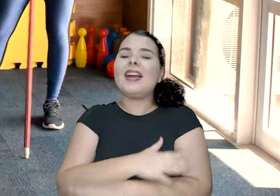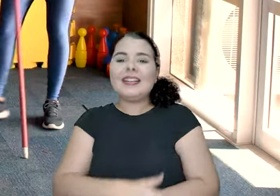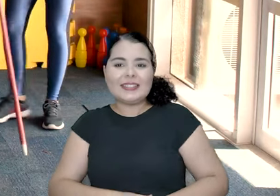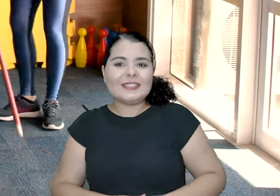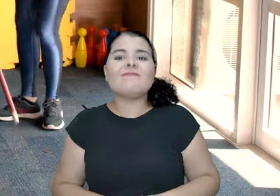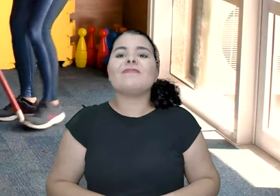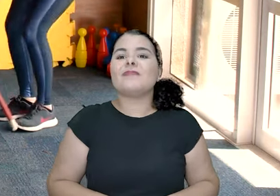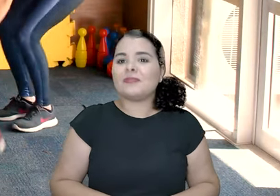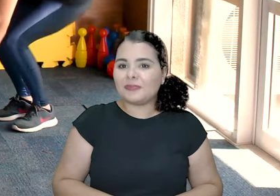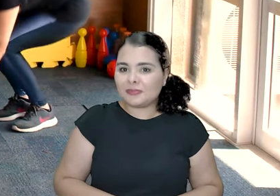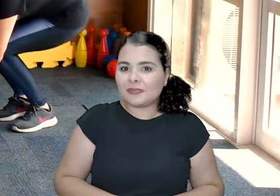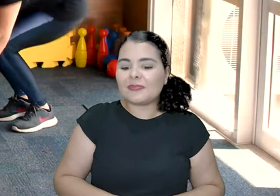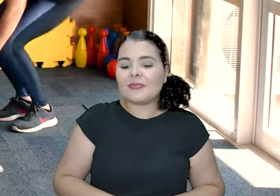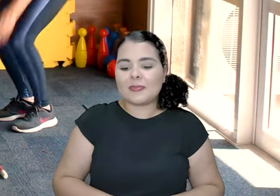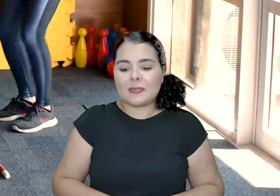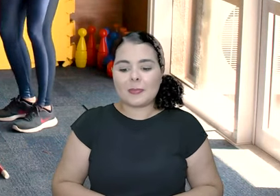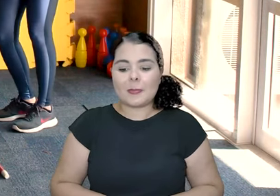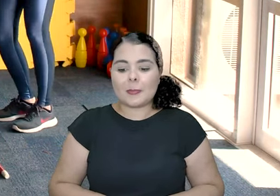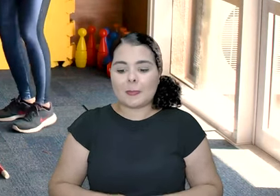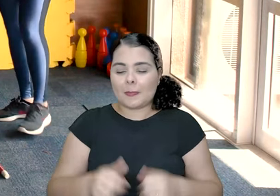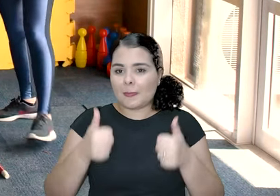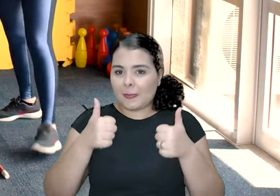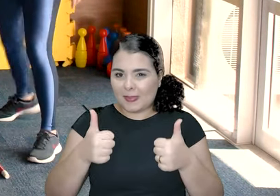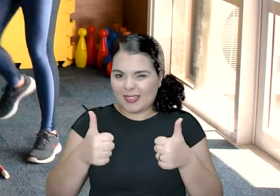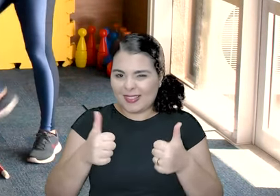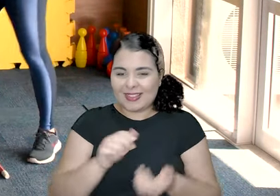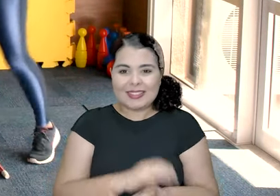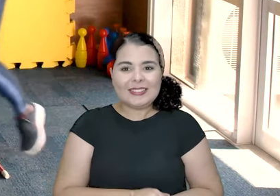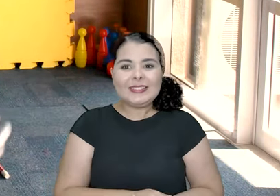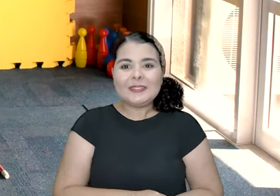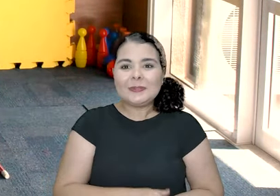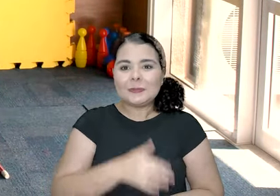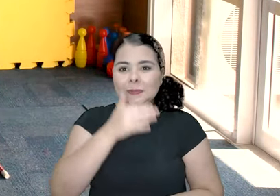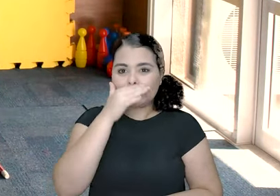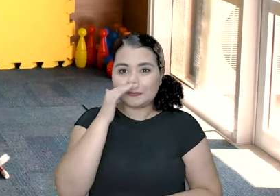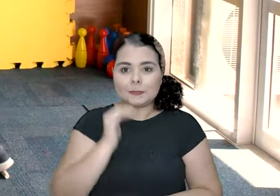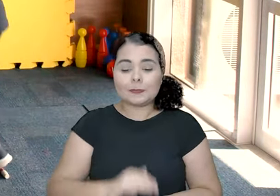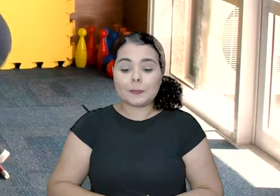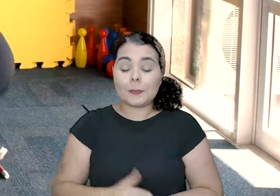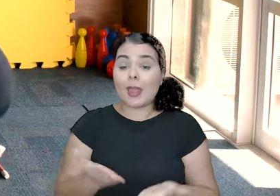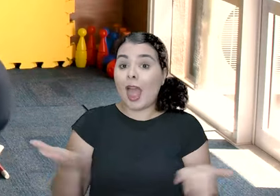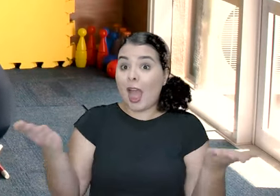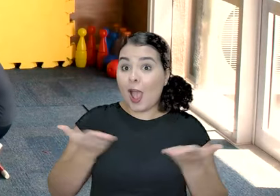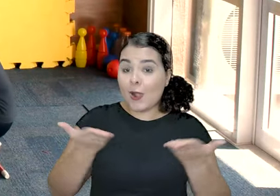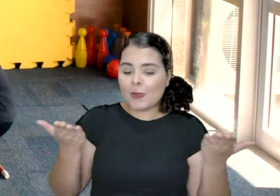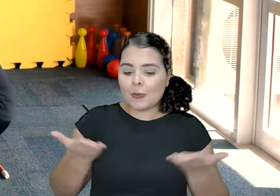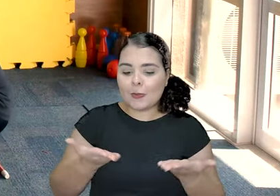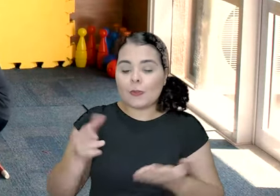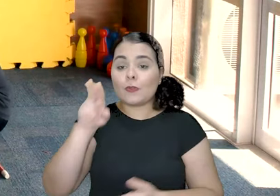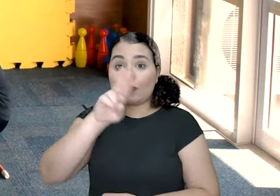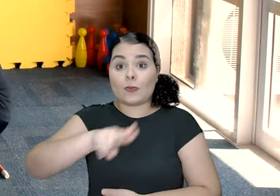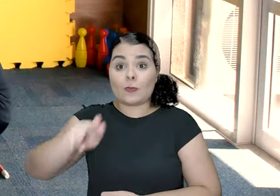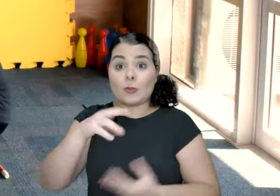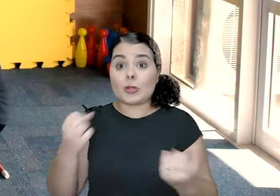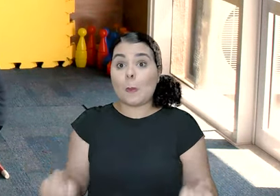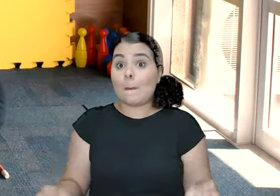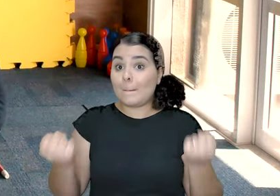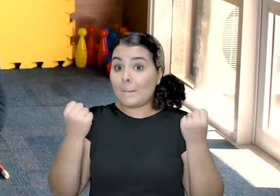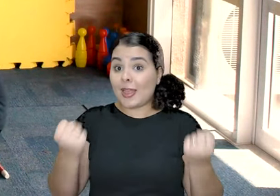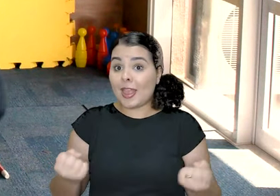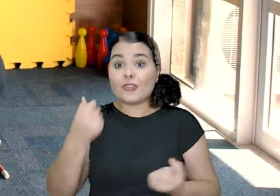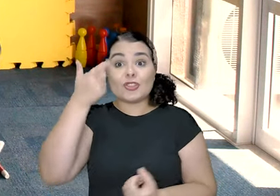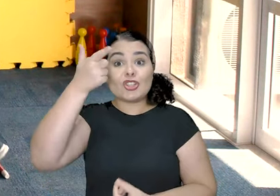Acabou. Ih, eu passei um pouquinho. Te peguei. Bora pegar o seu pezinho de